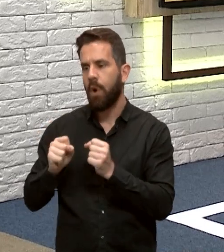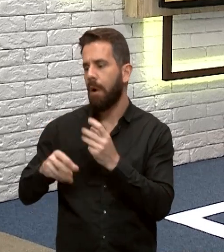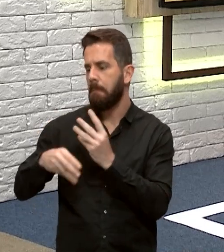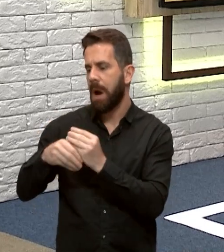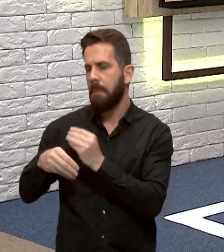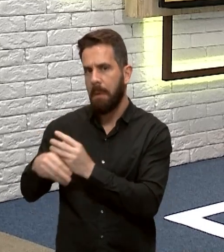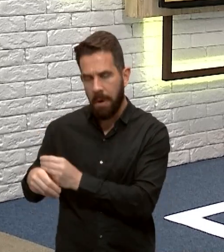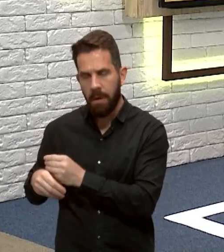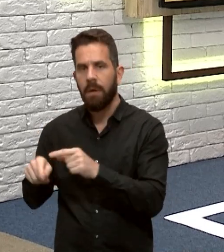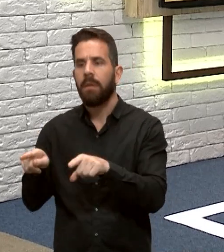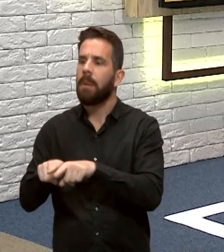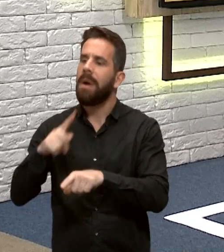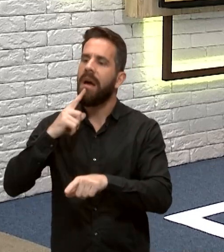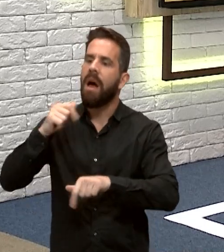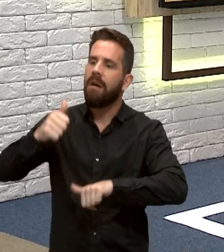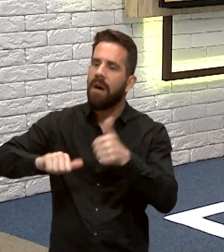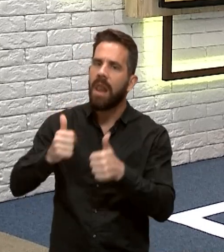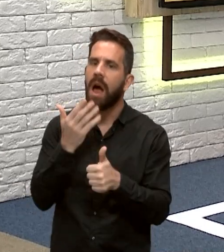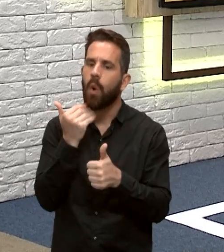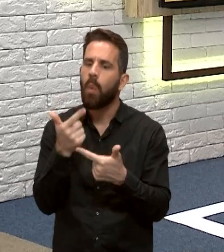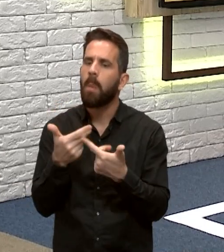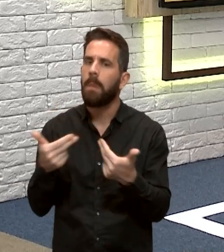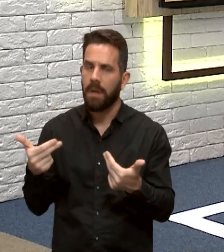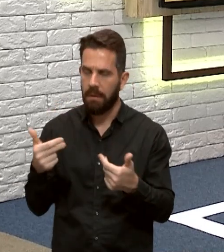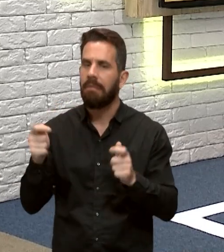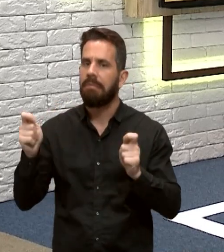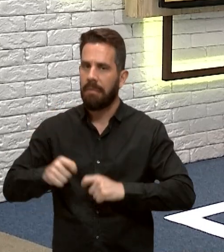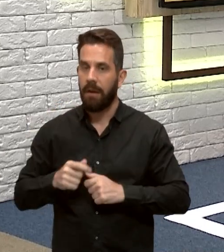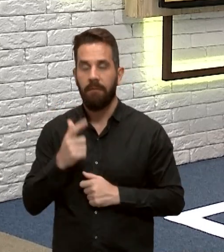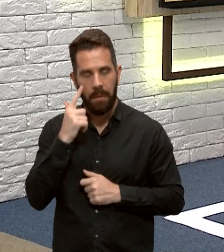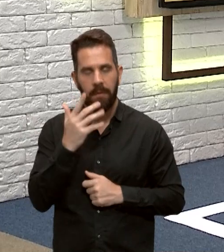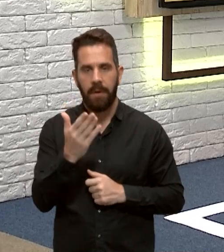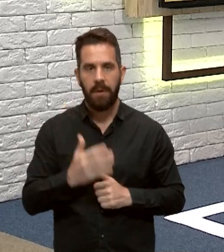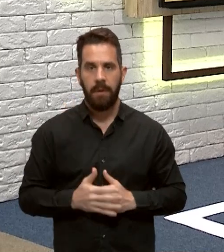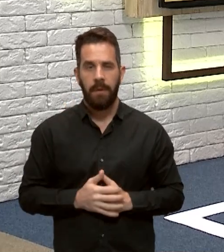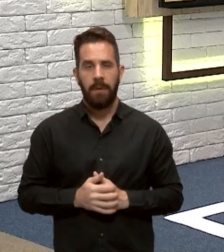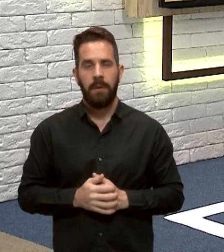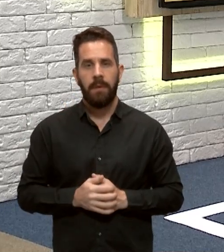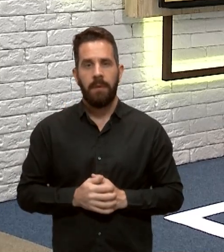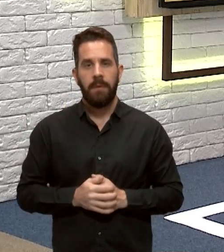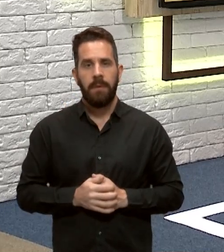ainda avaliar as refeições. Vamos conhecer como funciona.